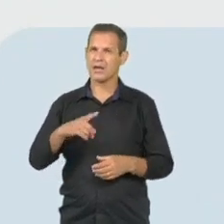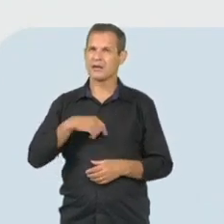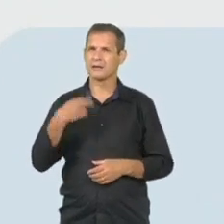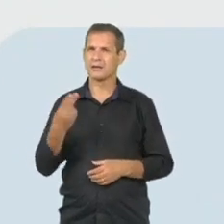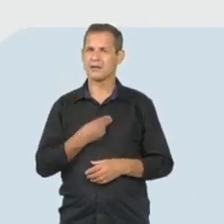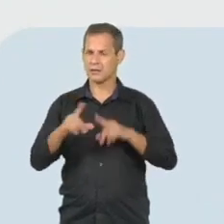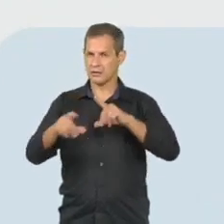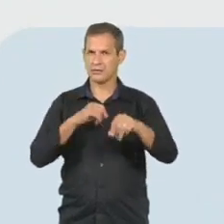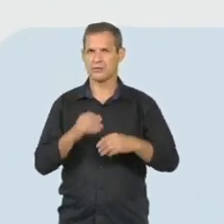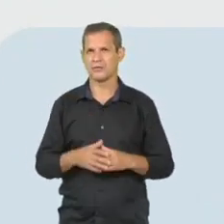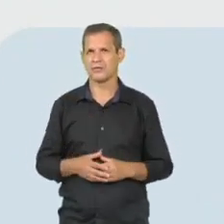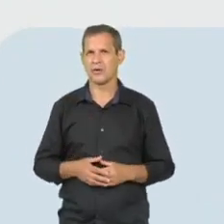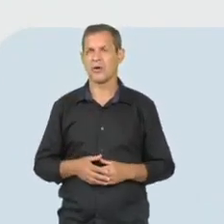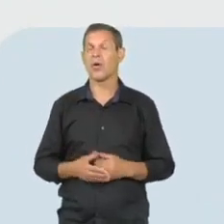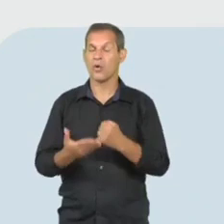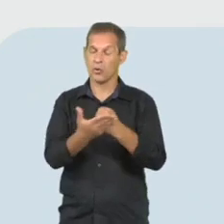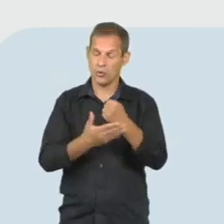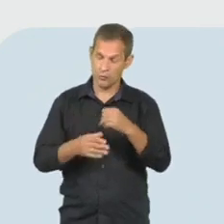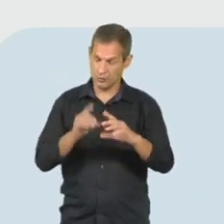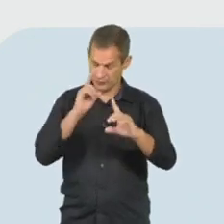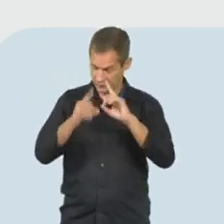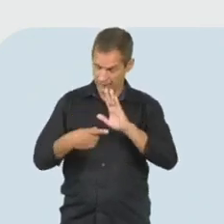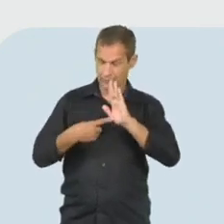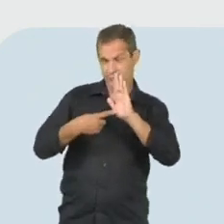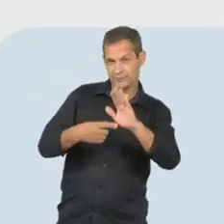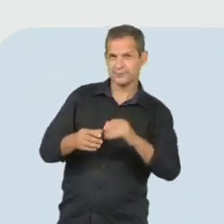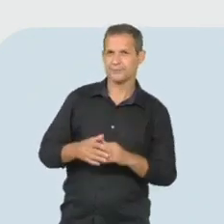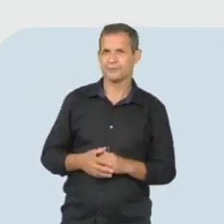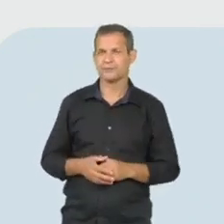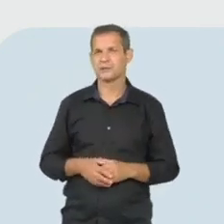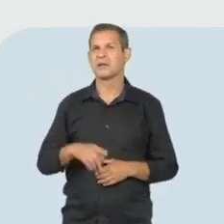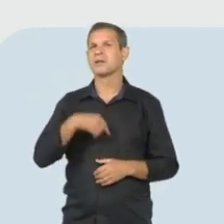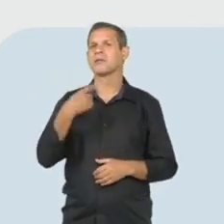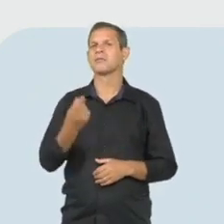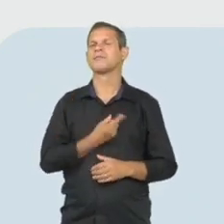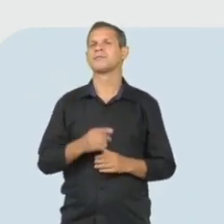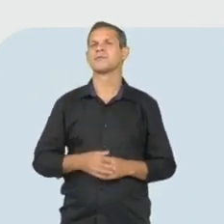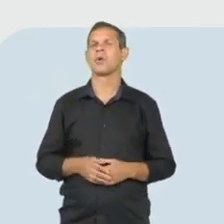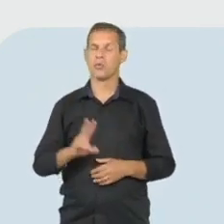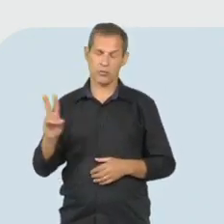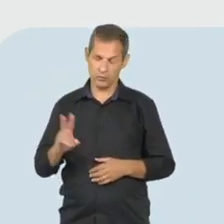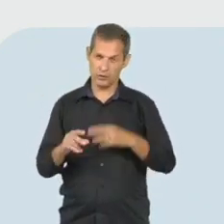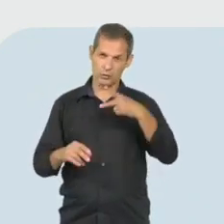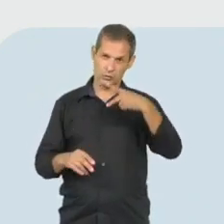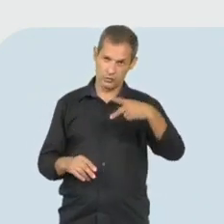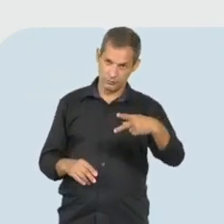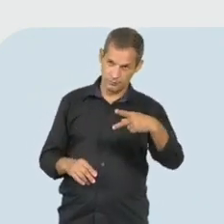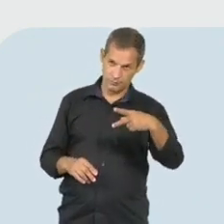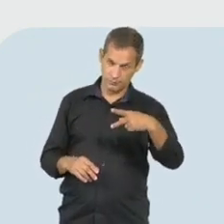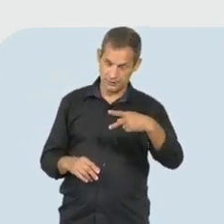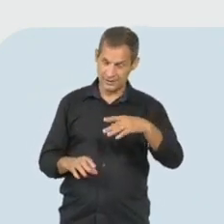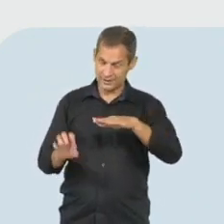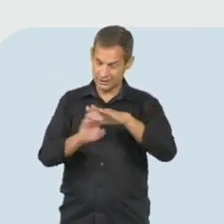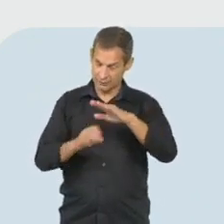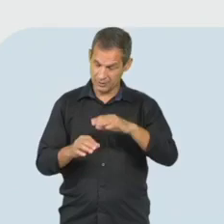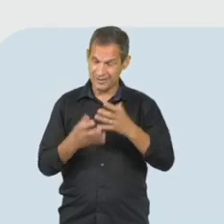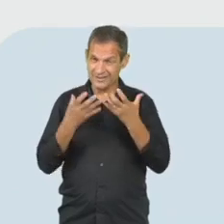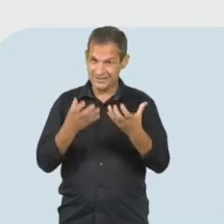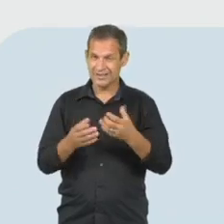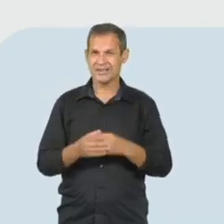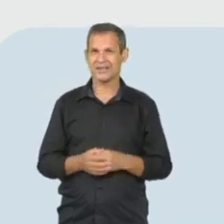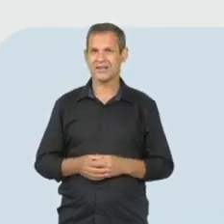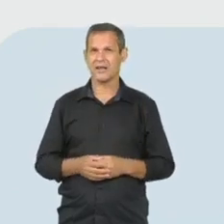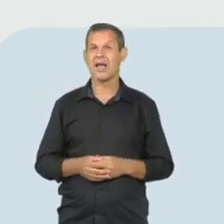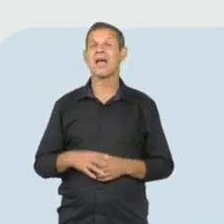nossa decisão com base nos dados apresentados. Então, nós temos o valor P que a empresa estava querendo